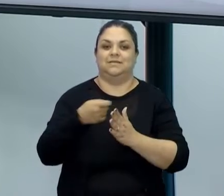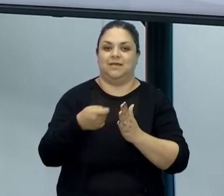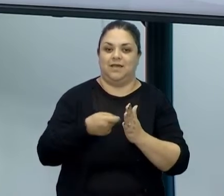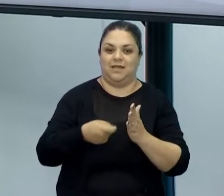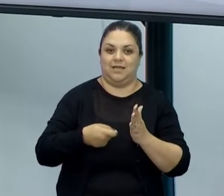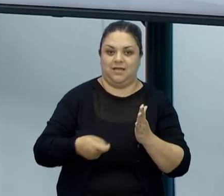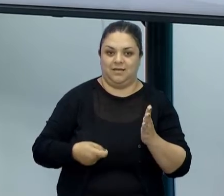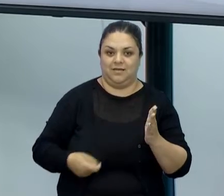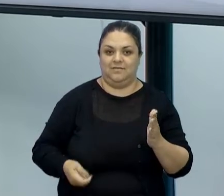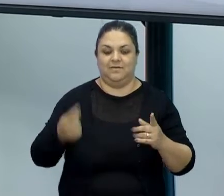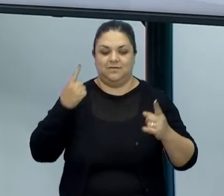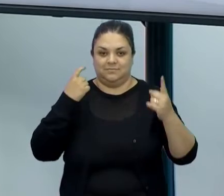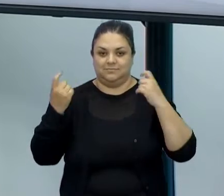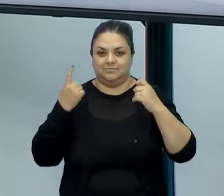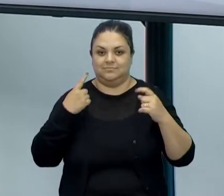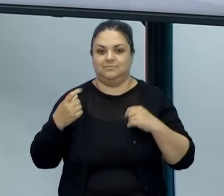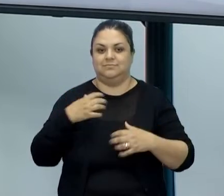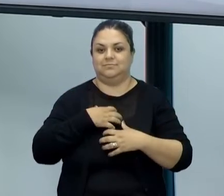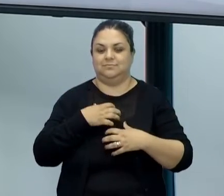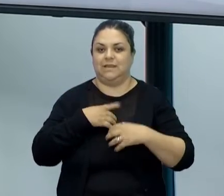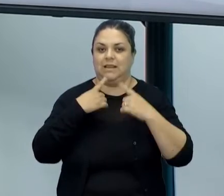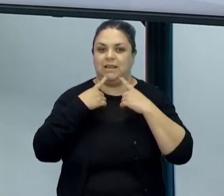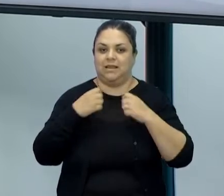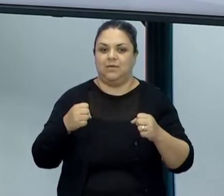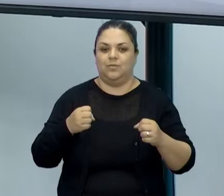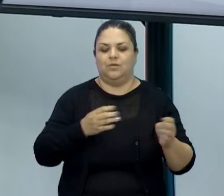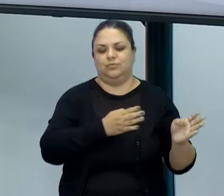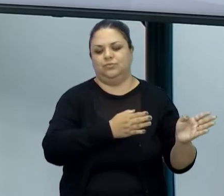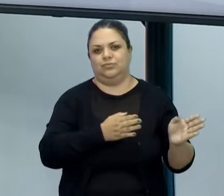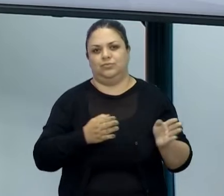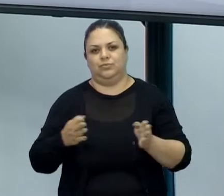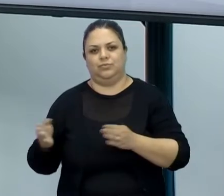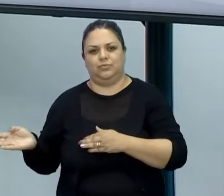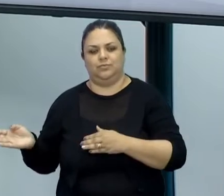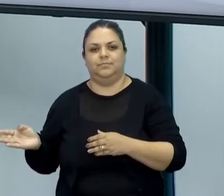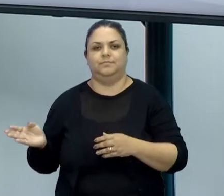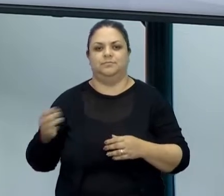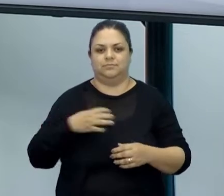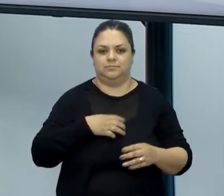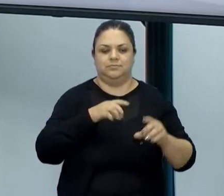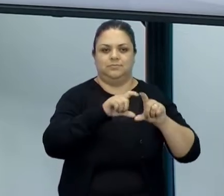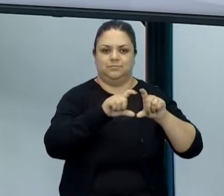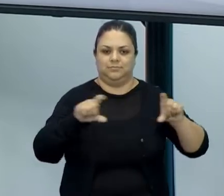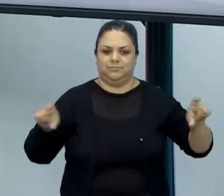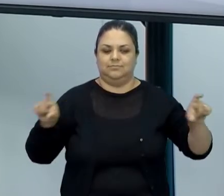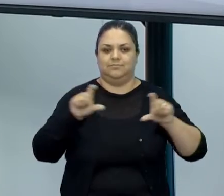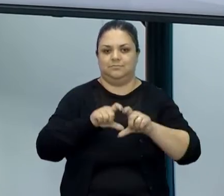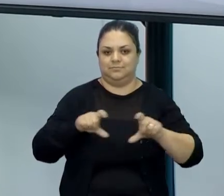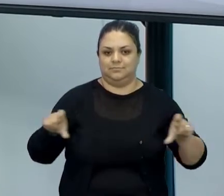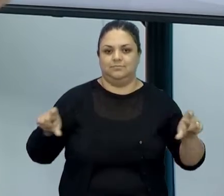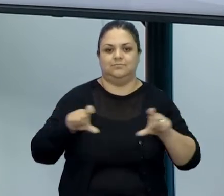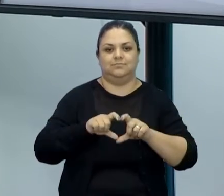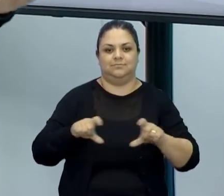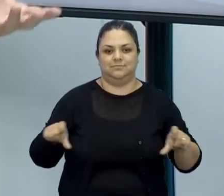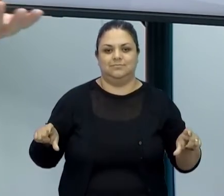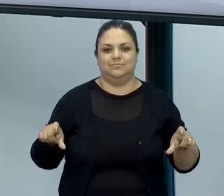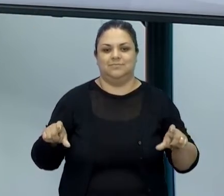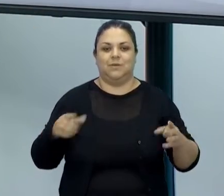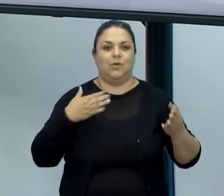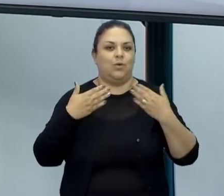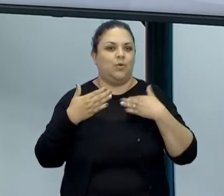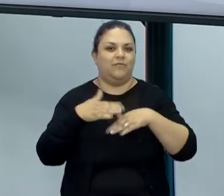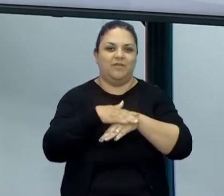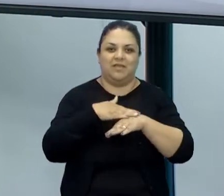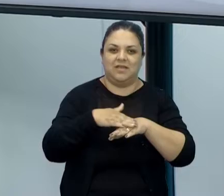ideia, né, na linguagem corrida, né, na linguagem coloquial, né? Coloquial que vem de colóquios, conversas,